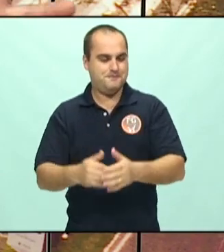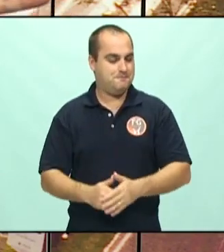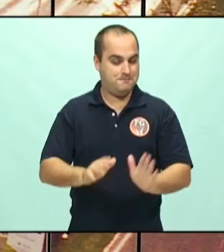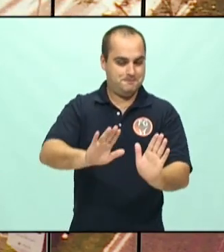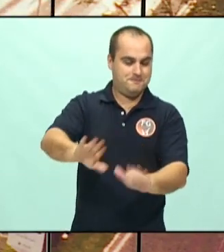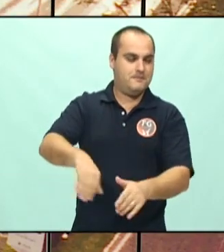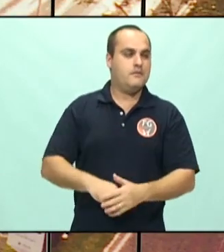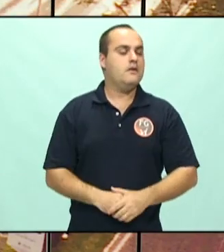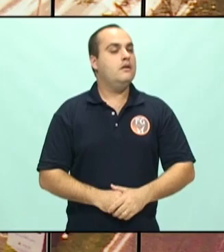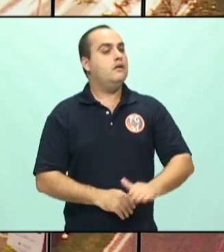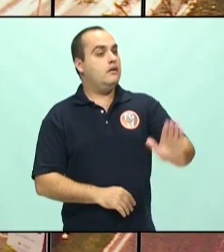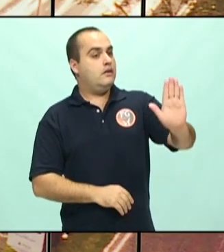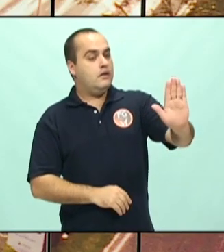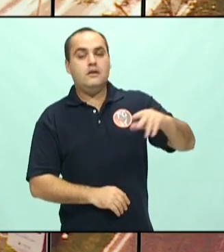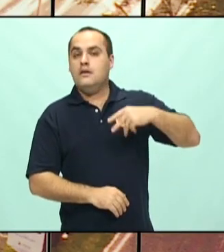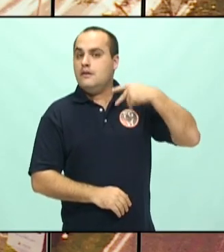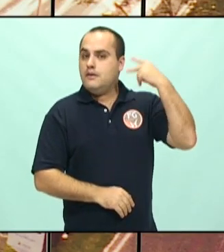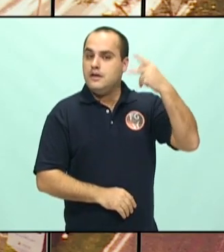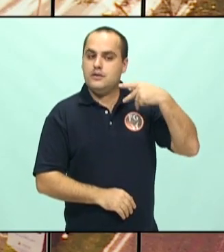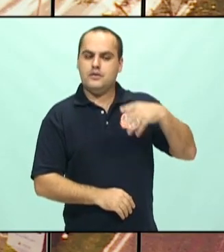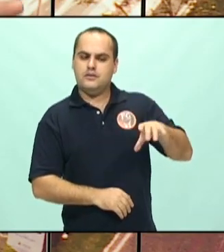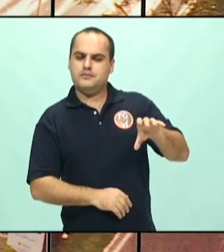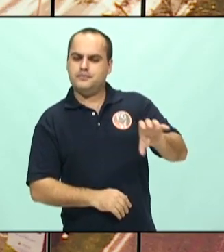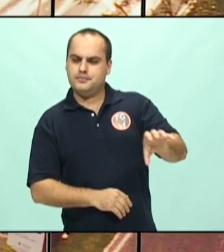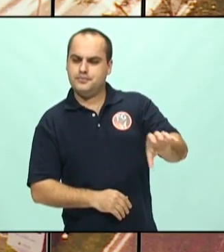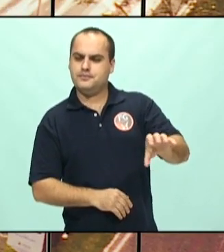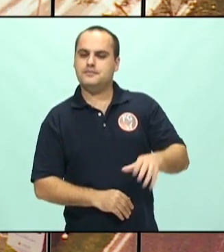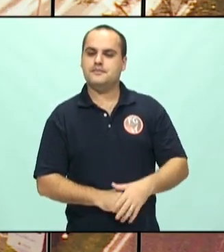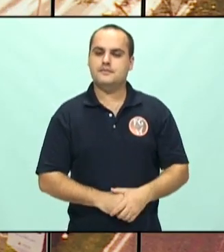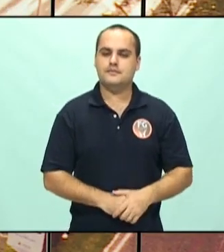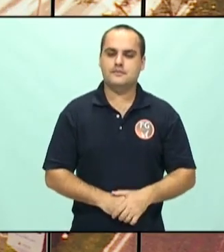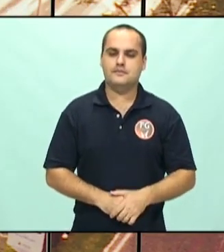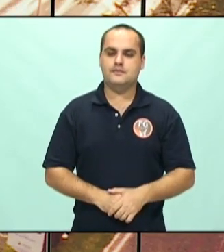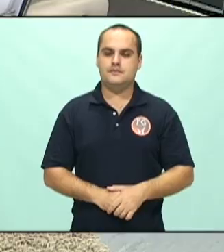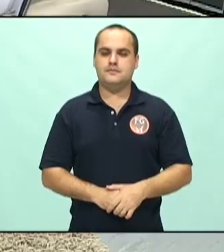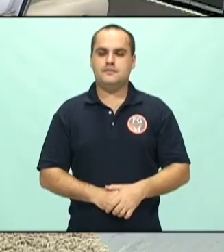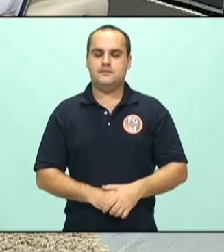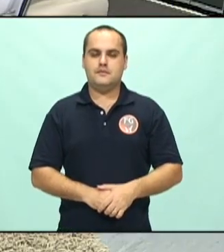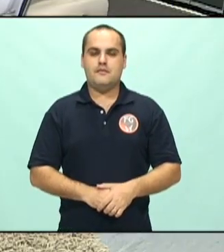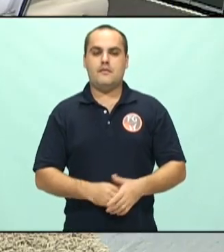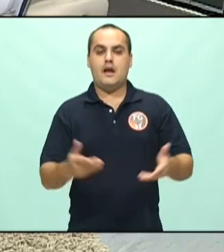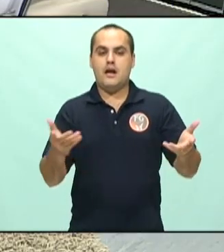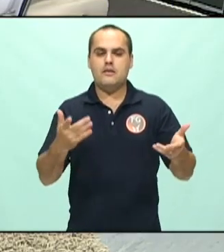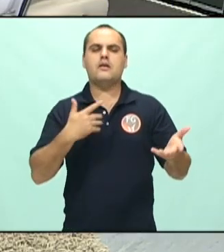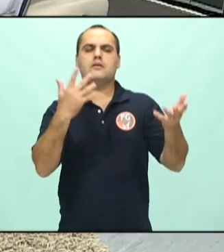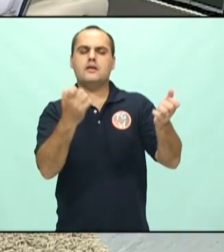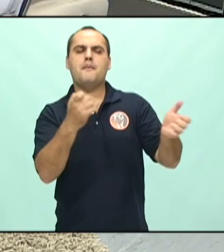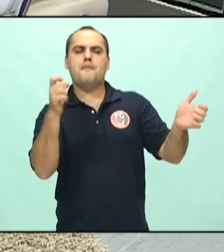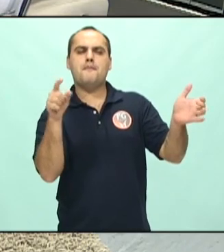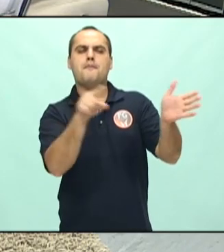sobre essa situação nós falamos agora eu gostaria de perguntar o senhor tem um